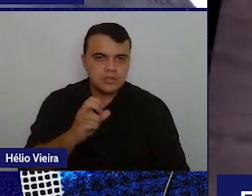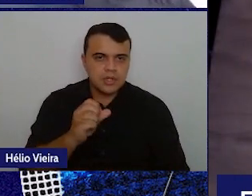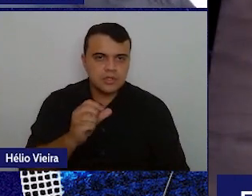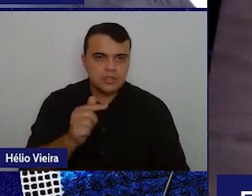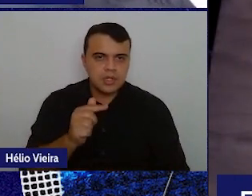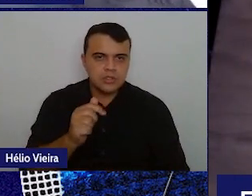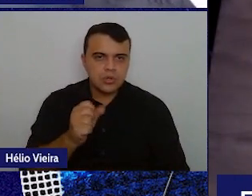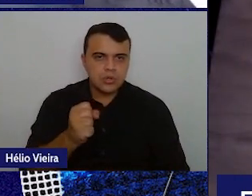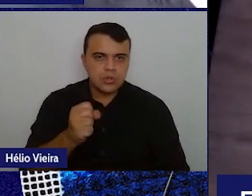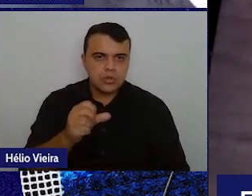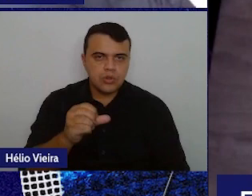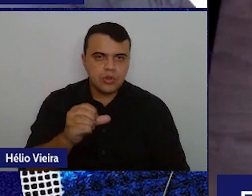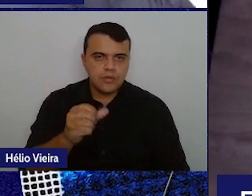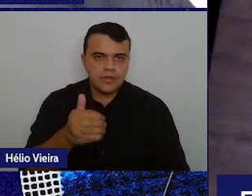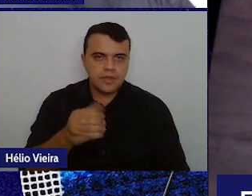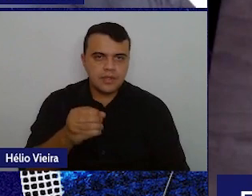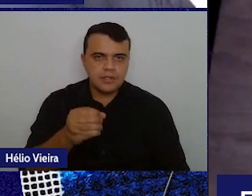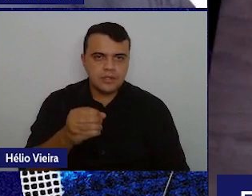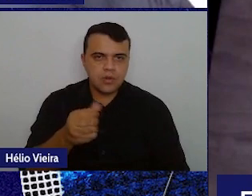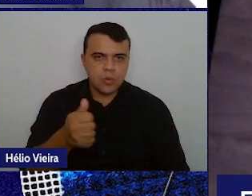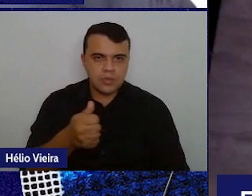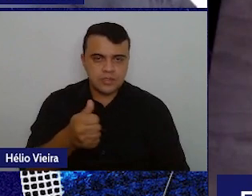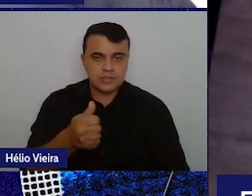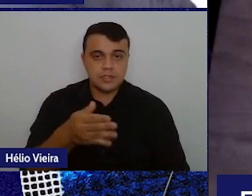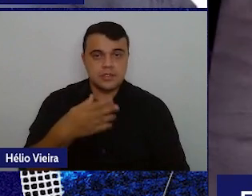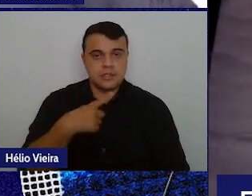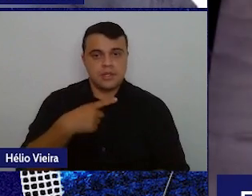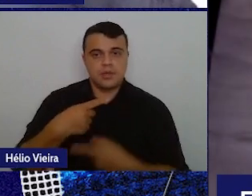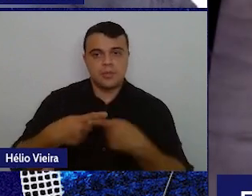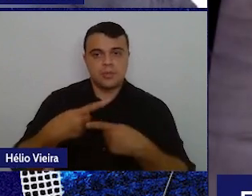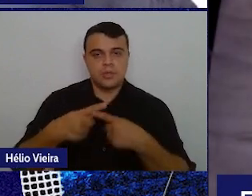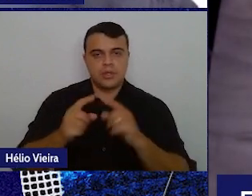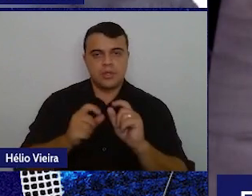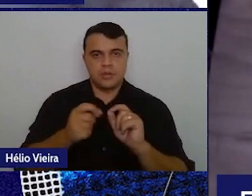7, 8, 9, 10, 11. Porque